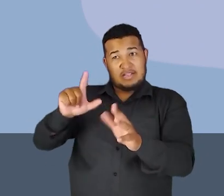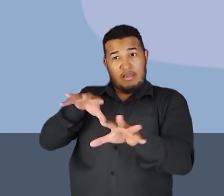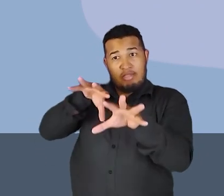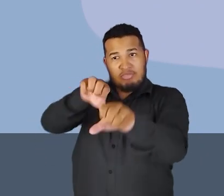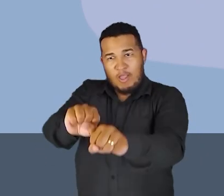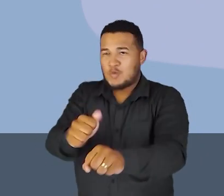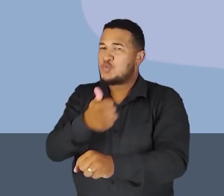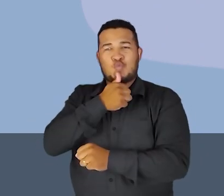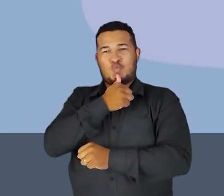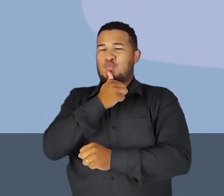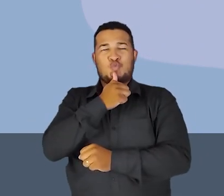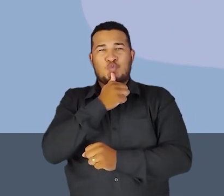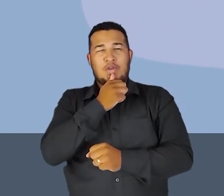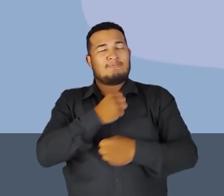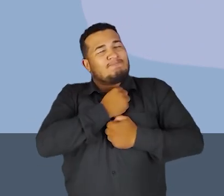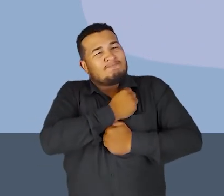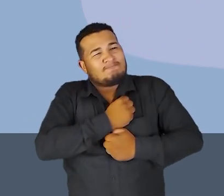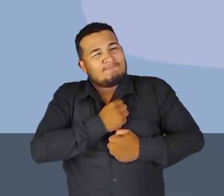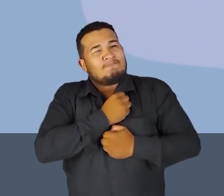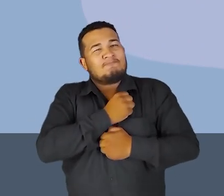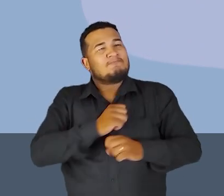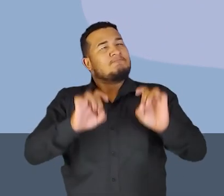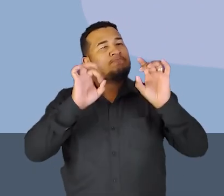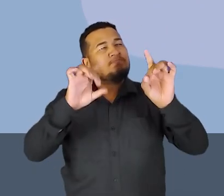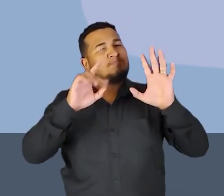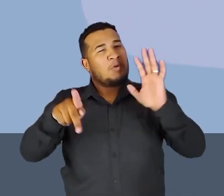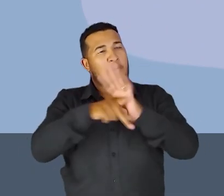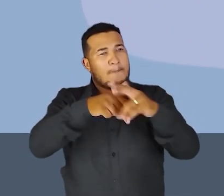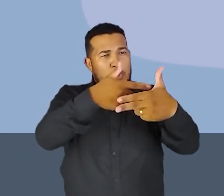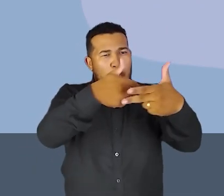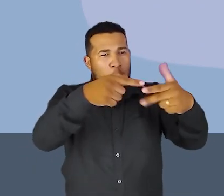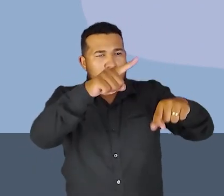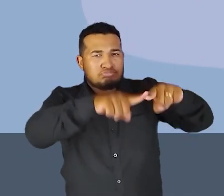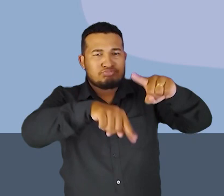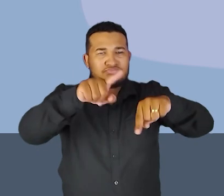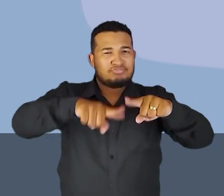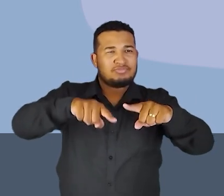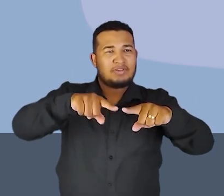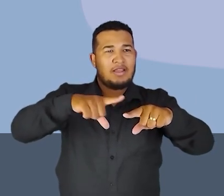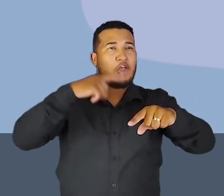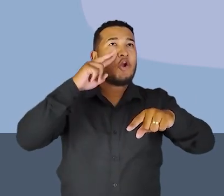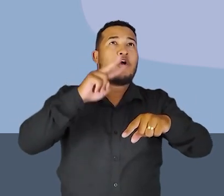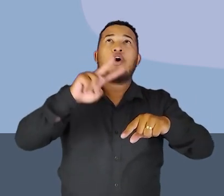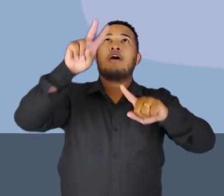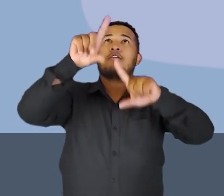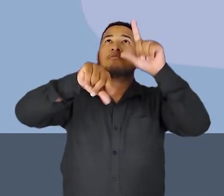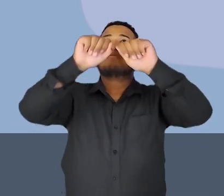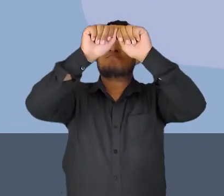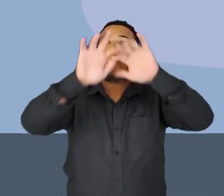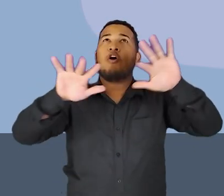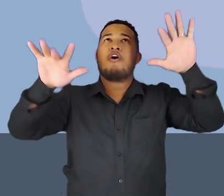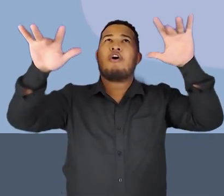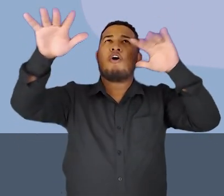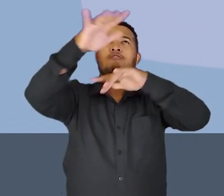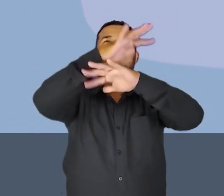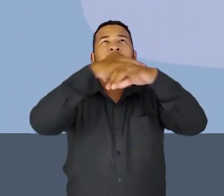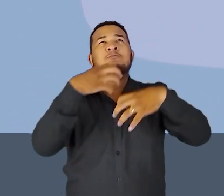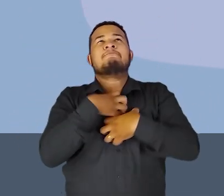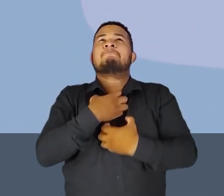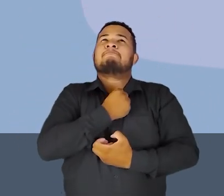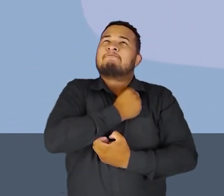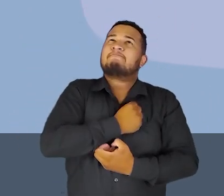tidas, é a saudade infecunda das esferas, onde os astros rolaram